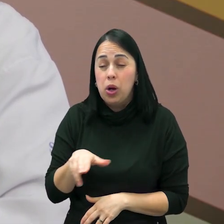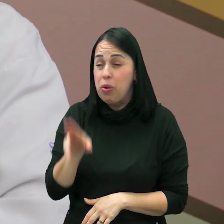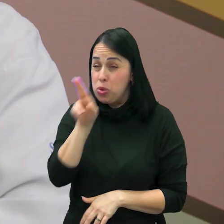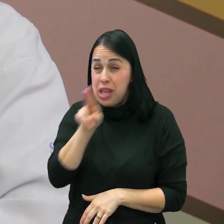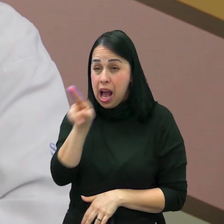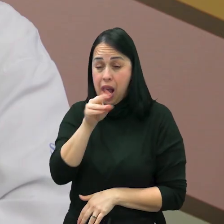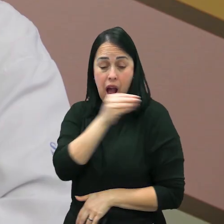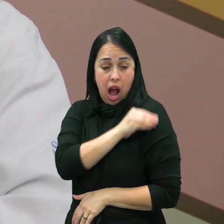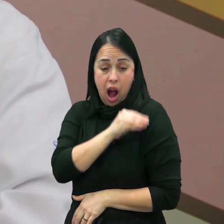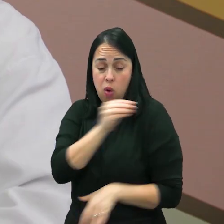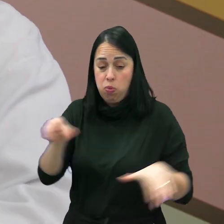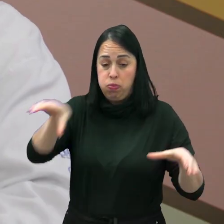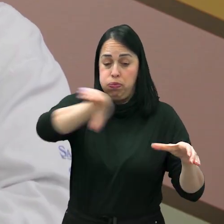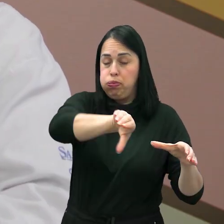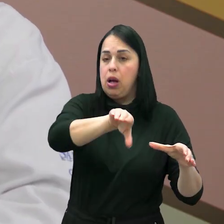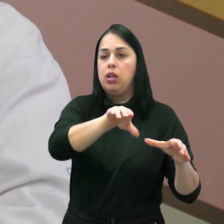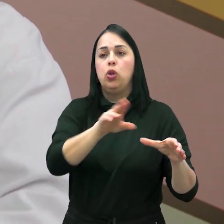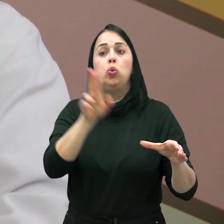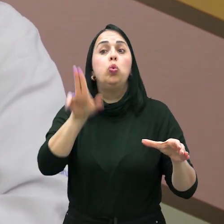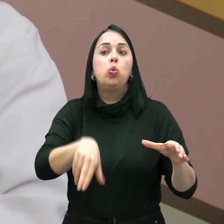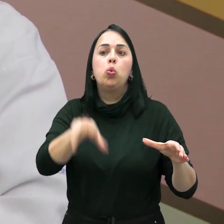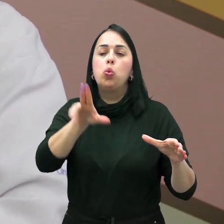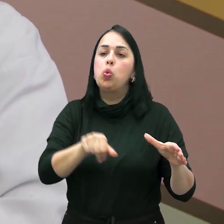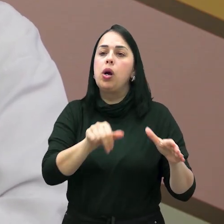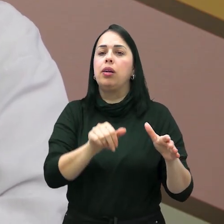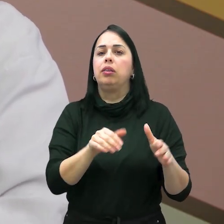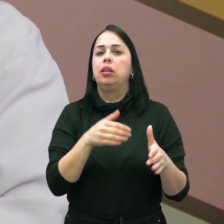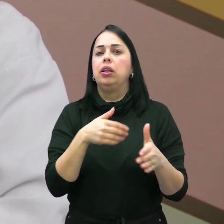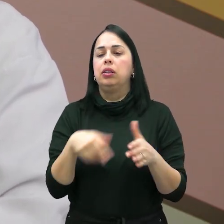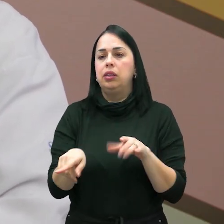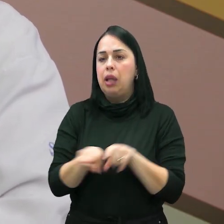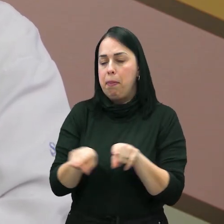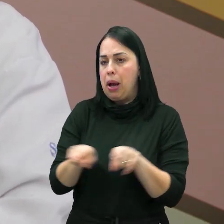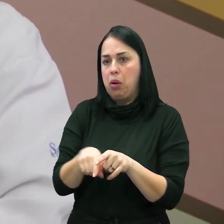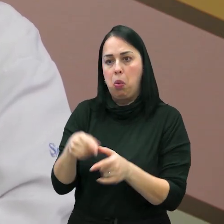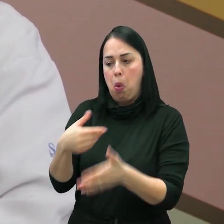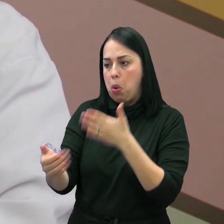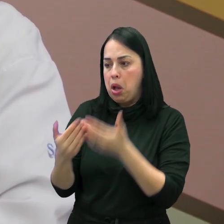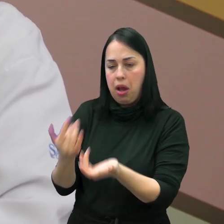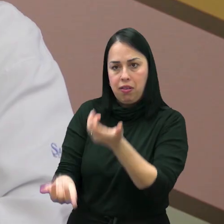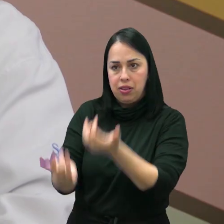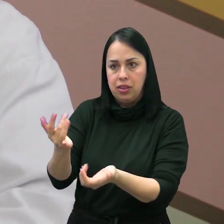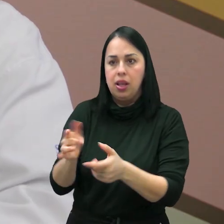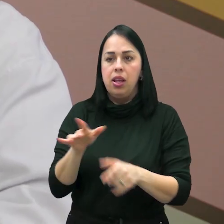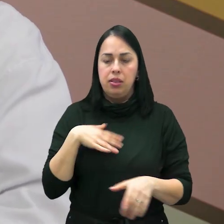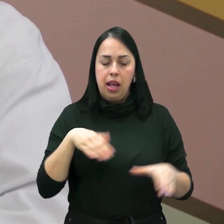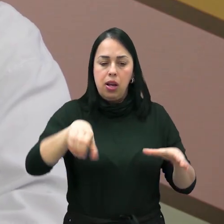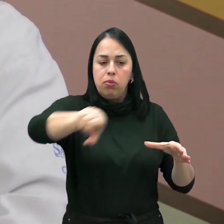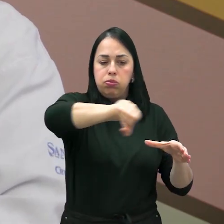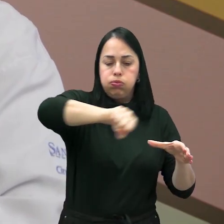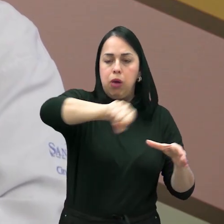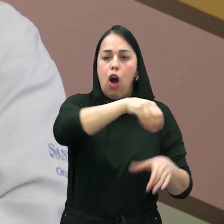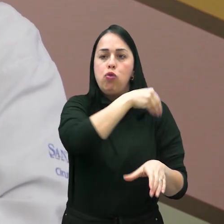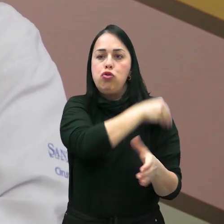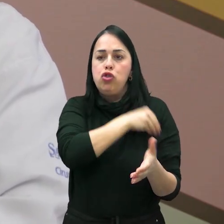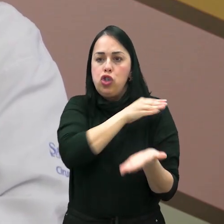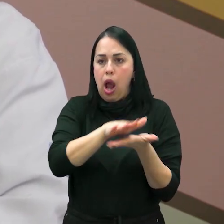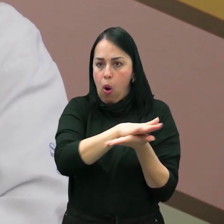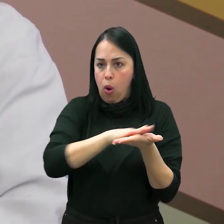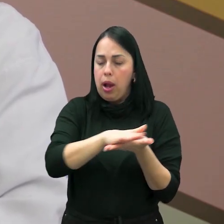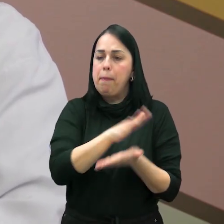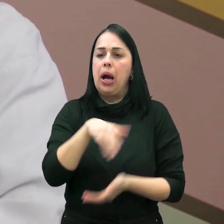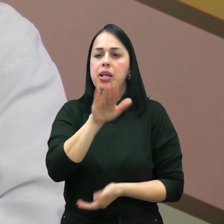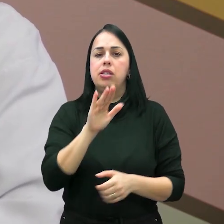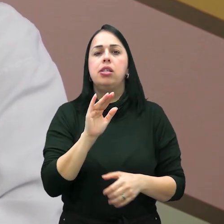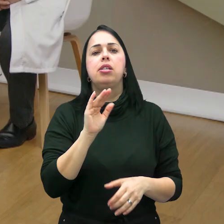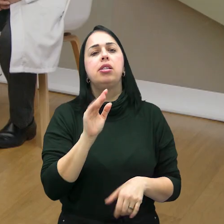para colocar fogo em churrasqueira ou em qualquer coisa que seja, né? Existe álcool gel que é muito mais seguro para